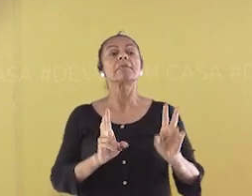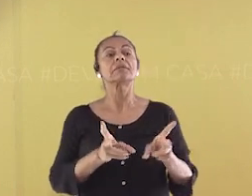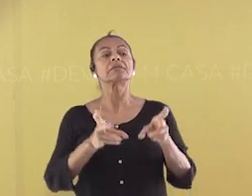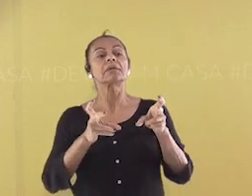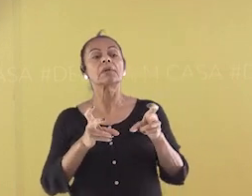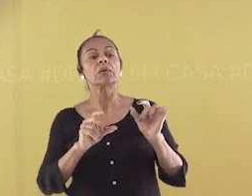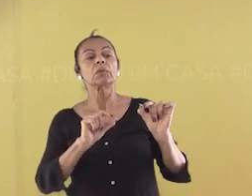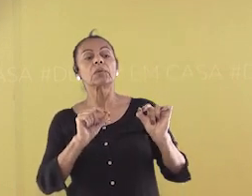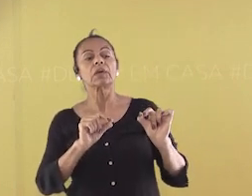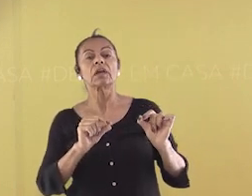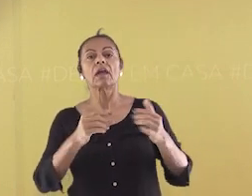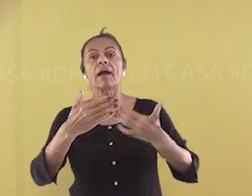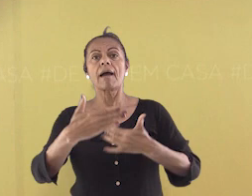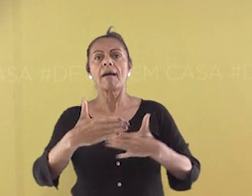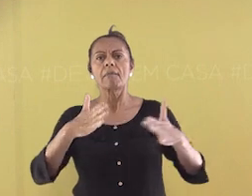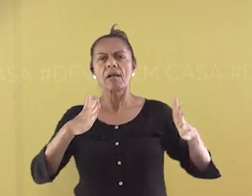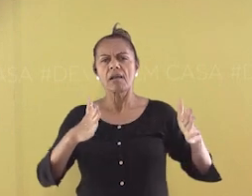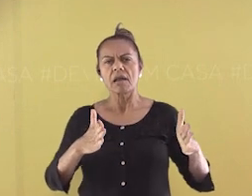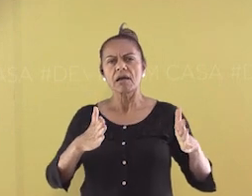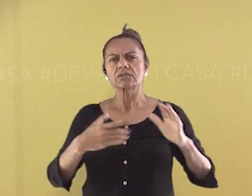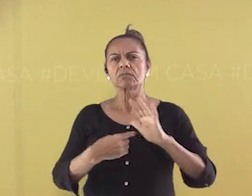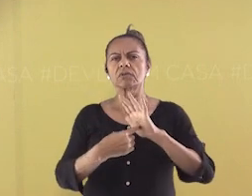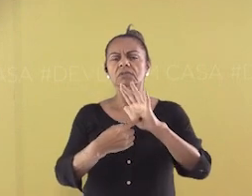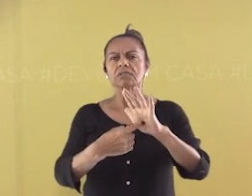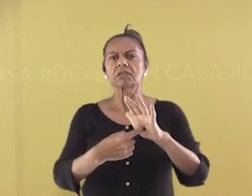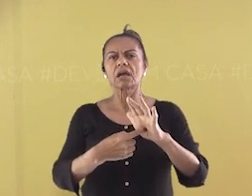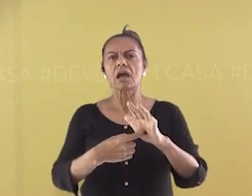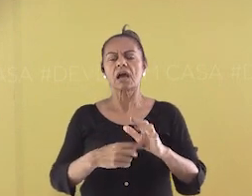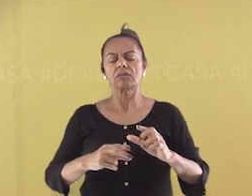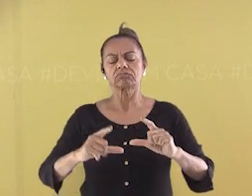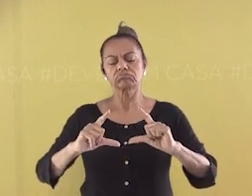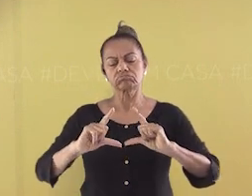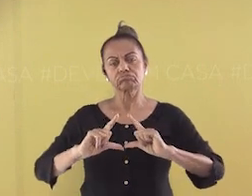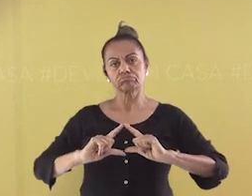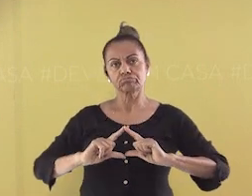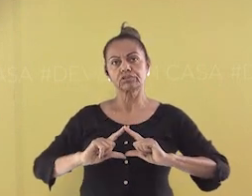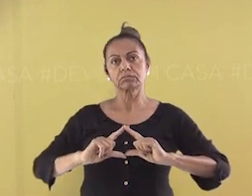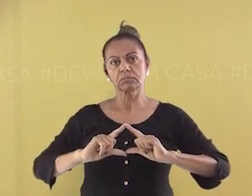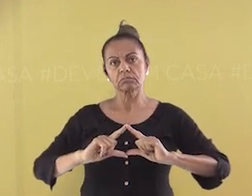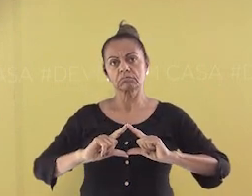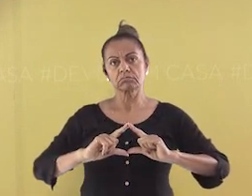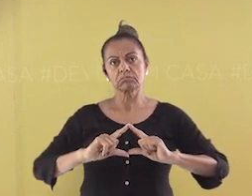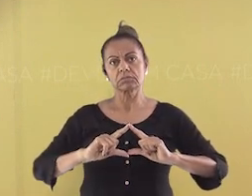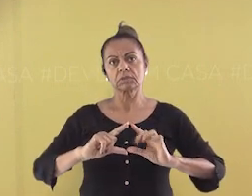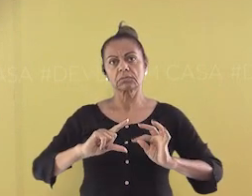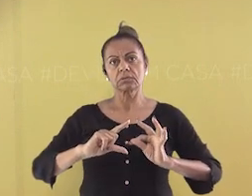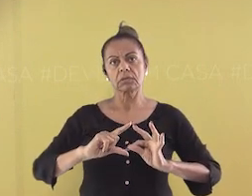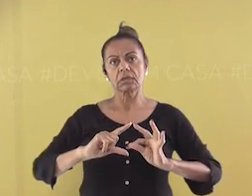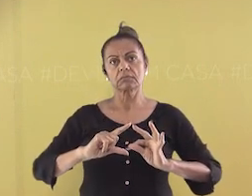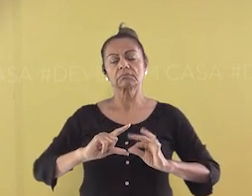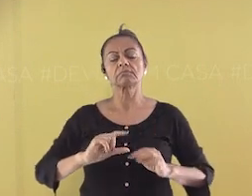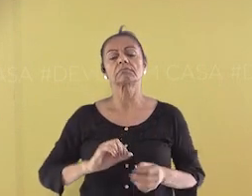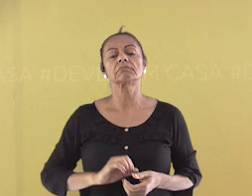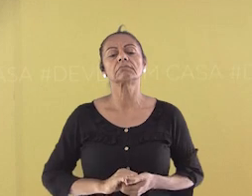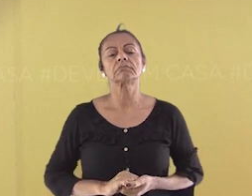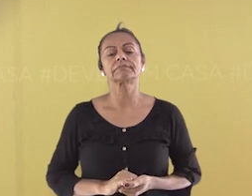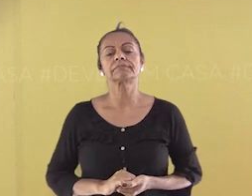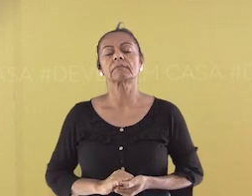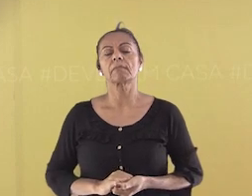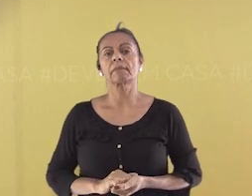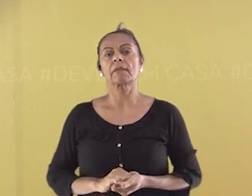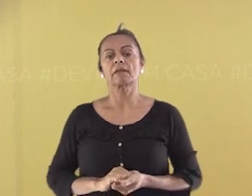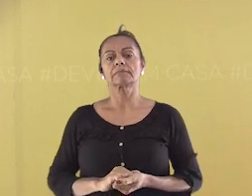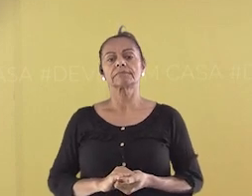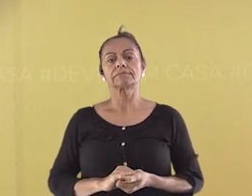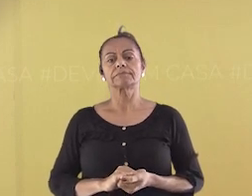obrigatoriamente apresentar o símbolo T dentro de um triângulo amarelo. Bom,